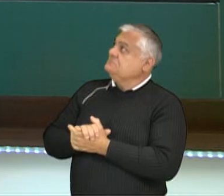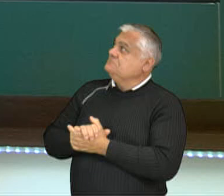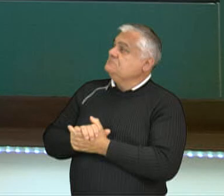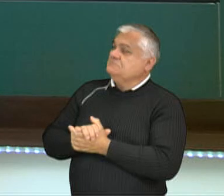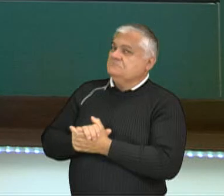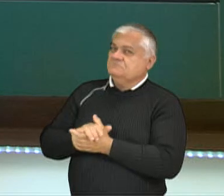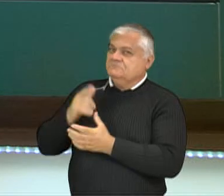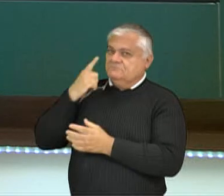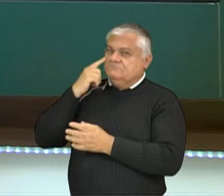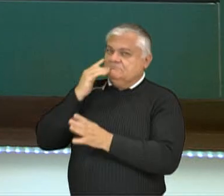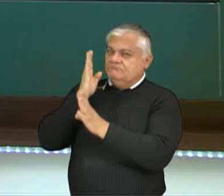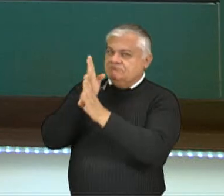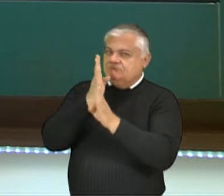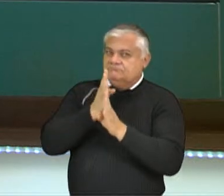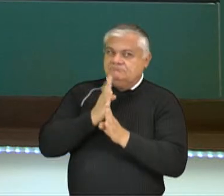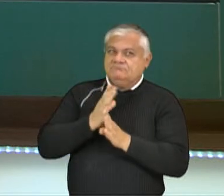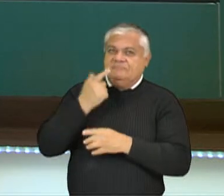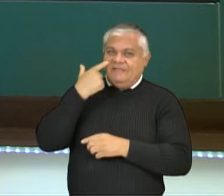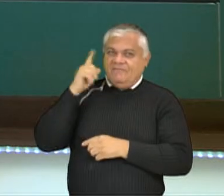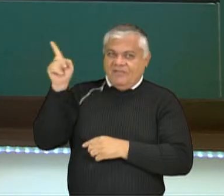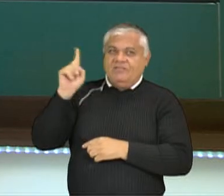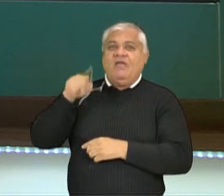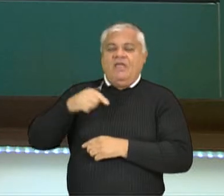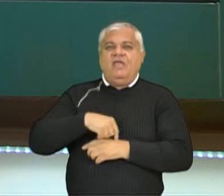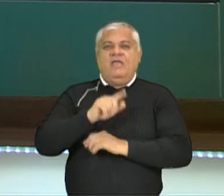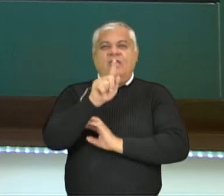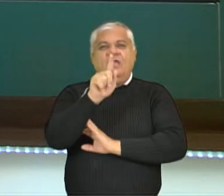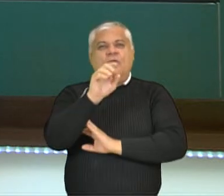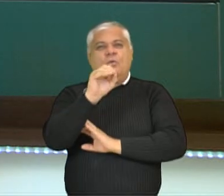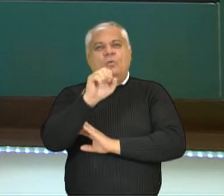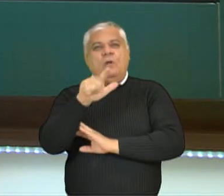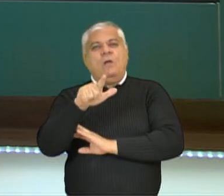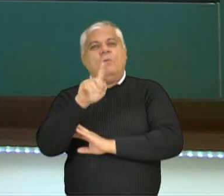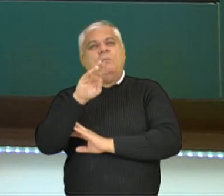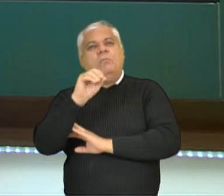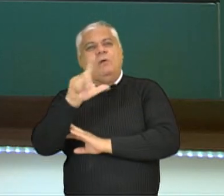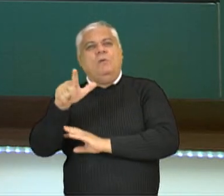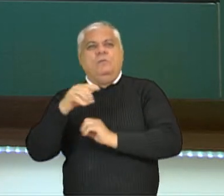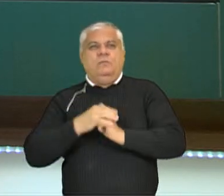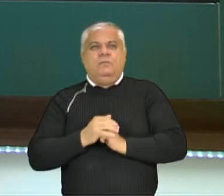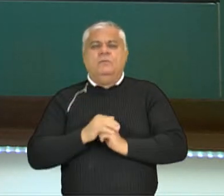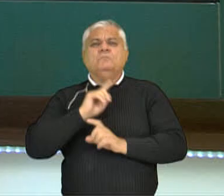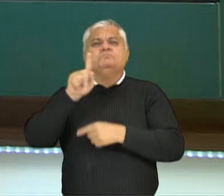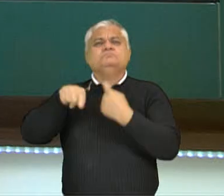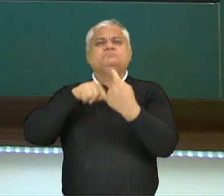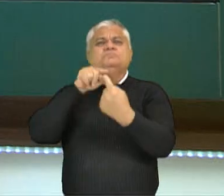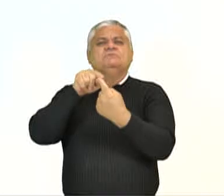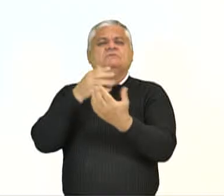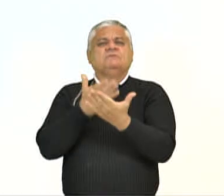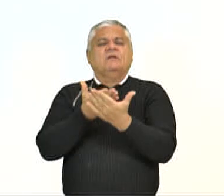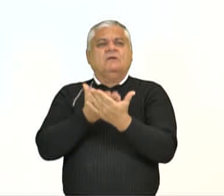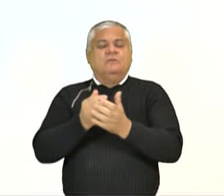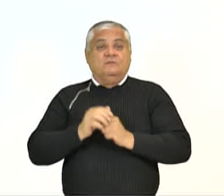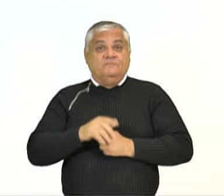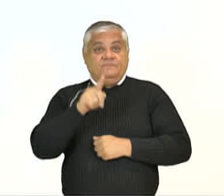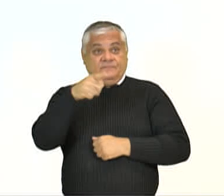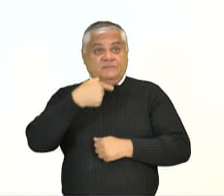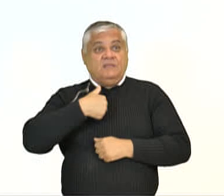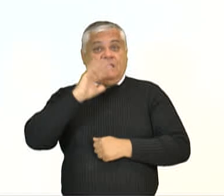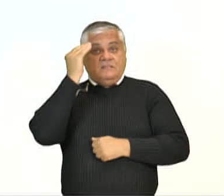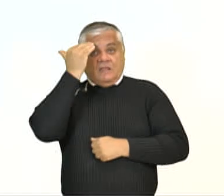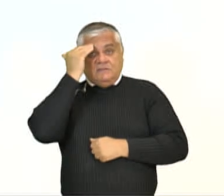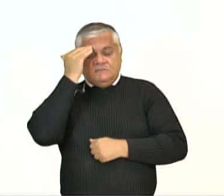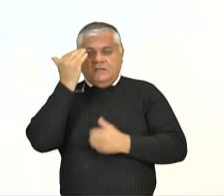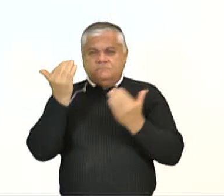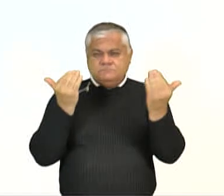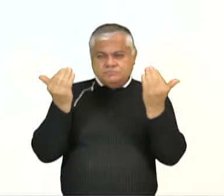vamos identificando que isso aqui é goalball. E qual é o objetivo da nossa aula? Que vocês consigam